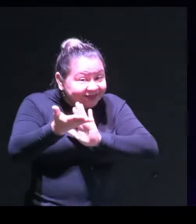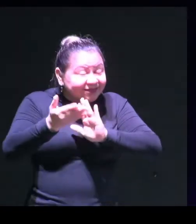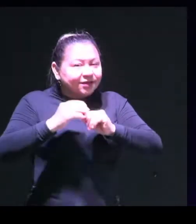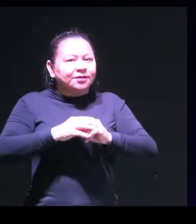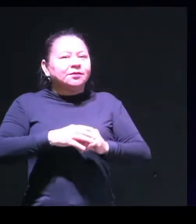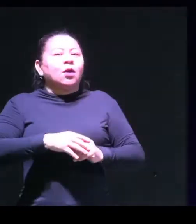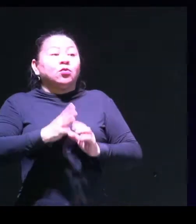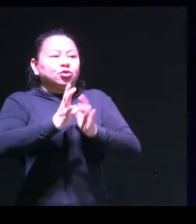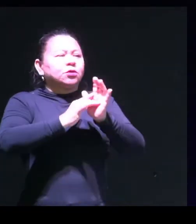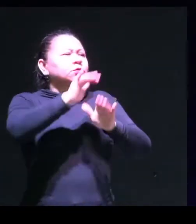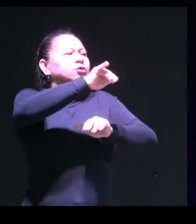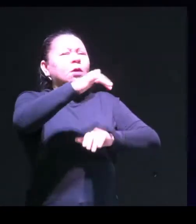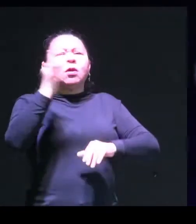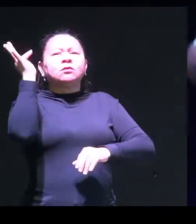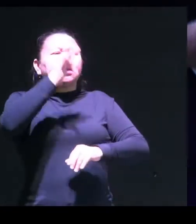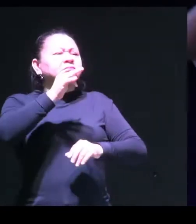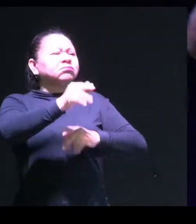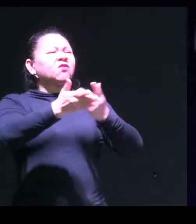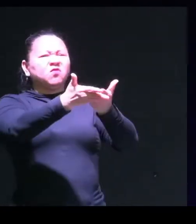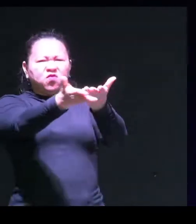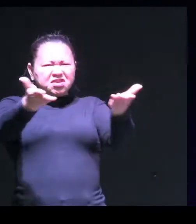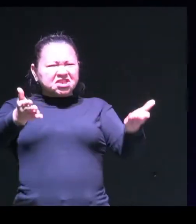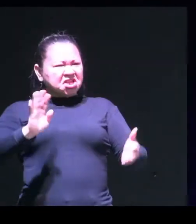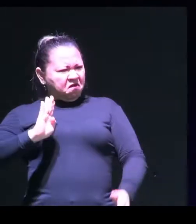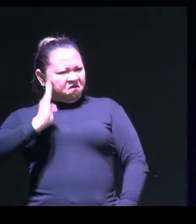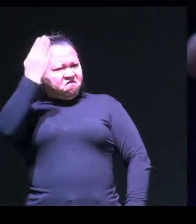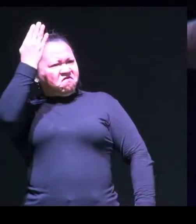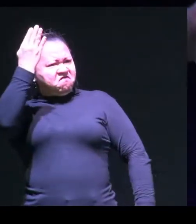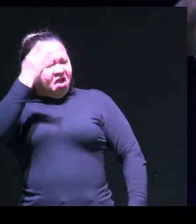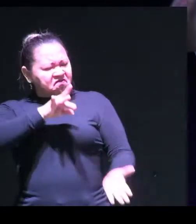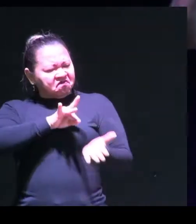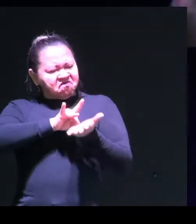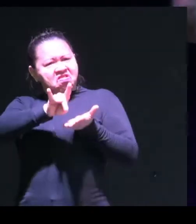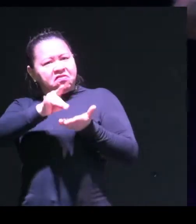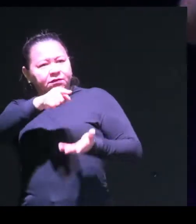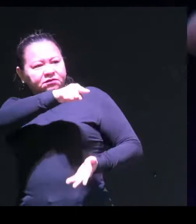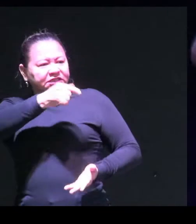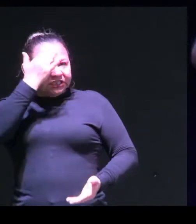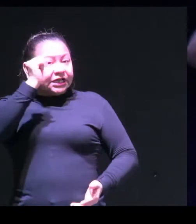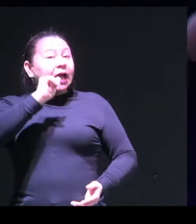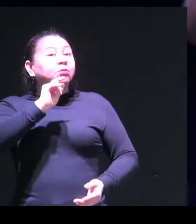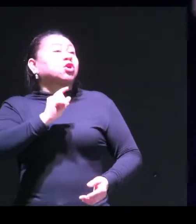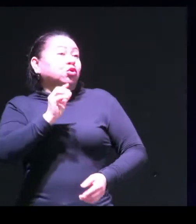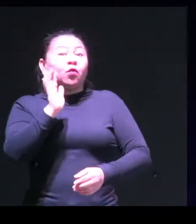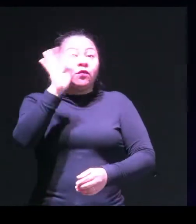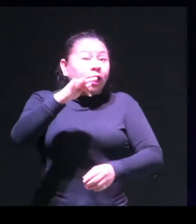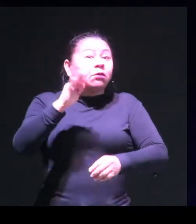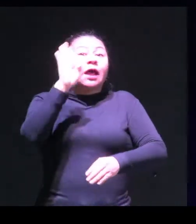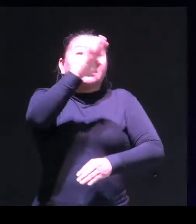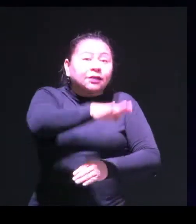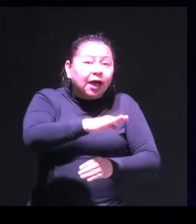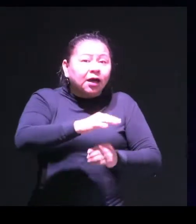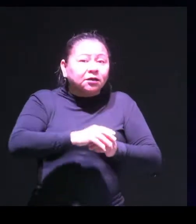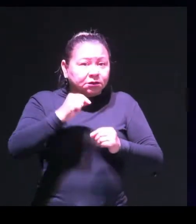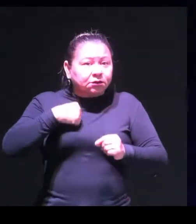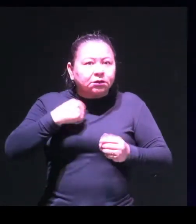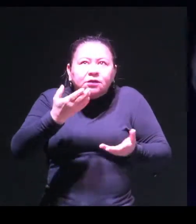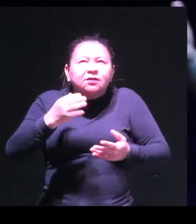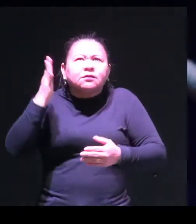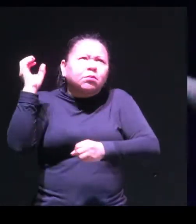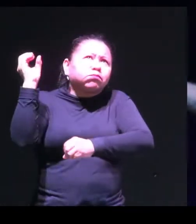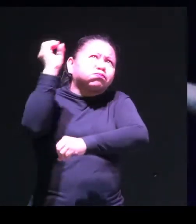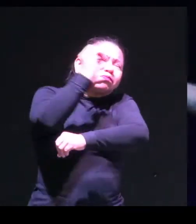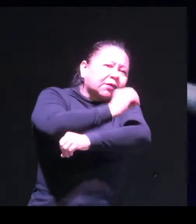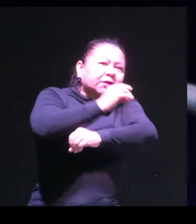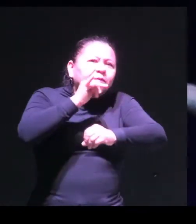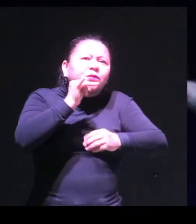Jesus chamou a atenção dos fariseus e disse, vocês são hipócritas, vocês sabem no final da tarde que no outro dia vai chover ou vai fazer sol. Nem